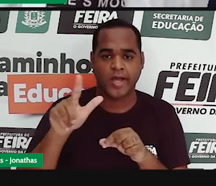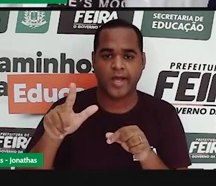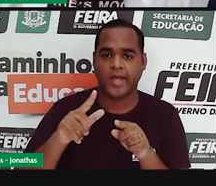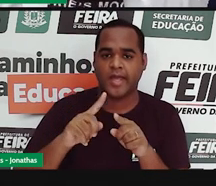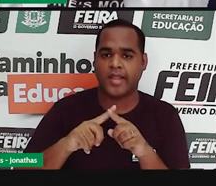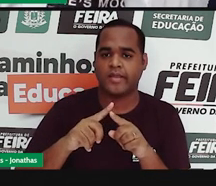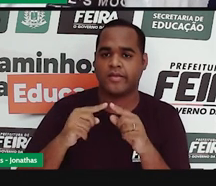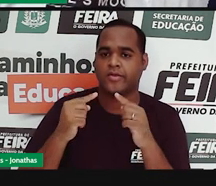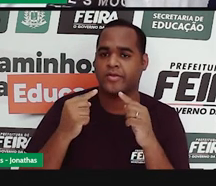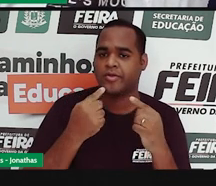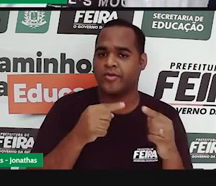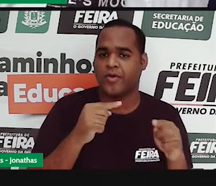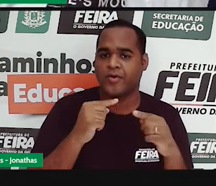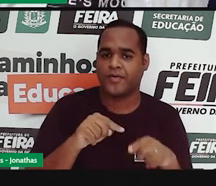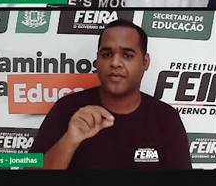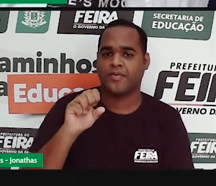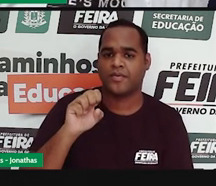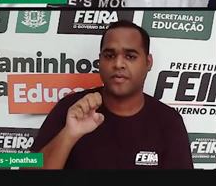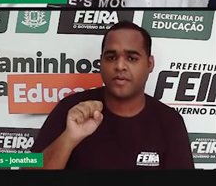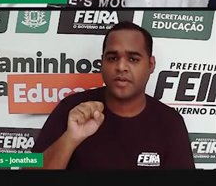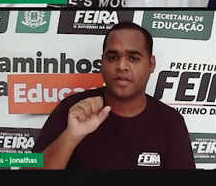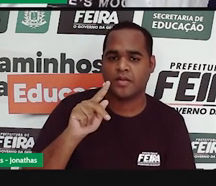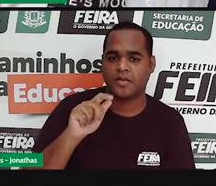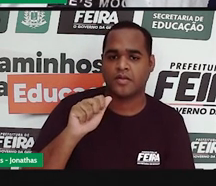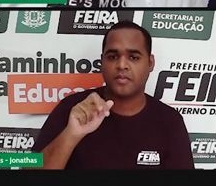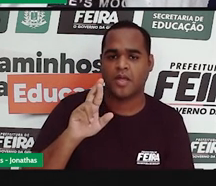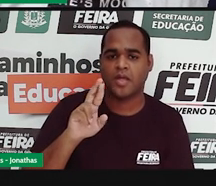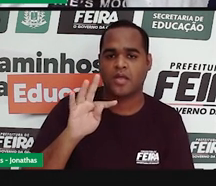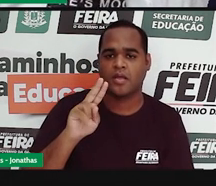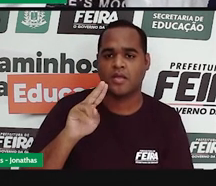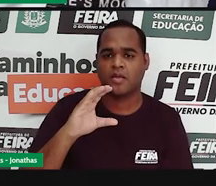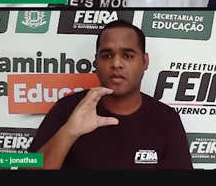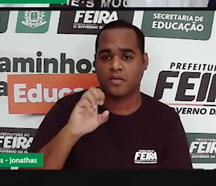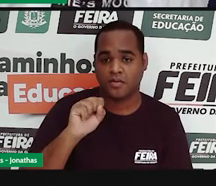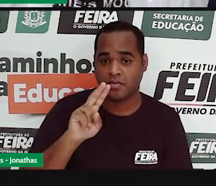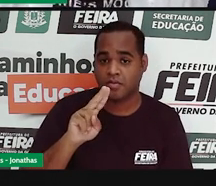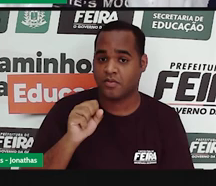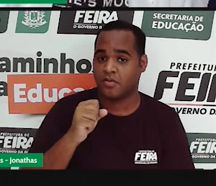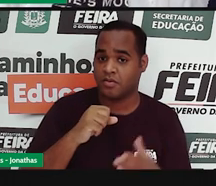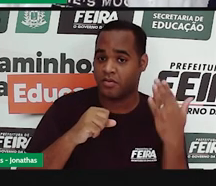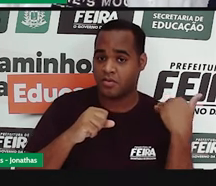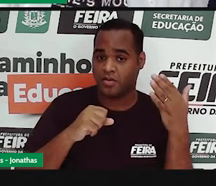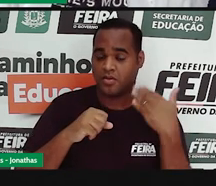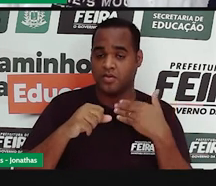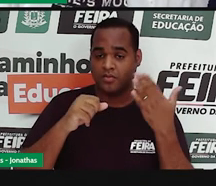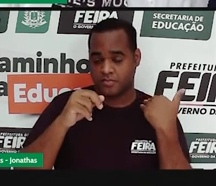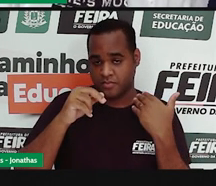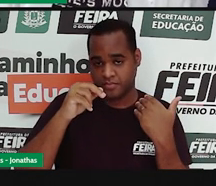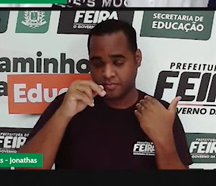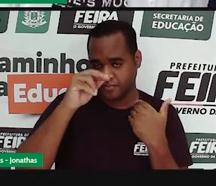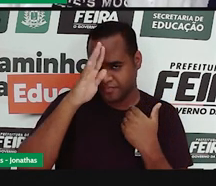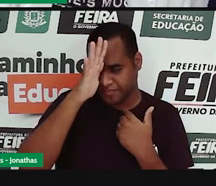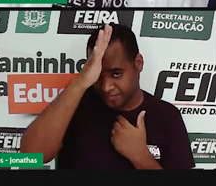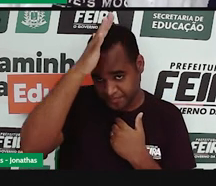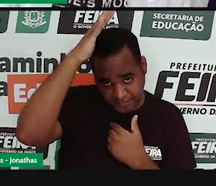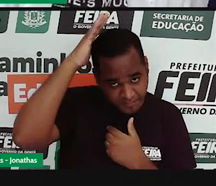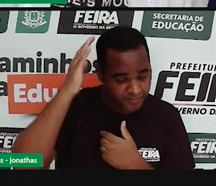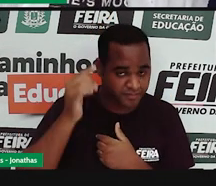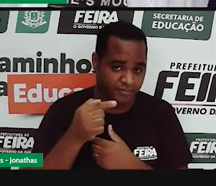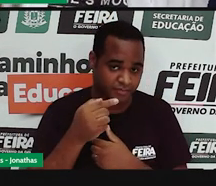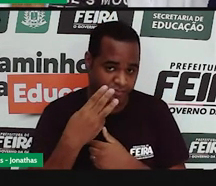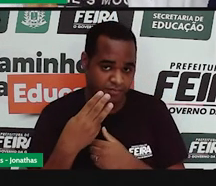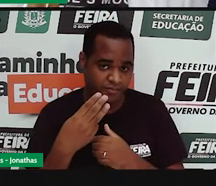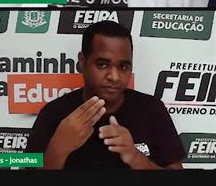de Espartacos, que aconteceu na Roma Antiga, entre os anos de 73 e 71